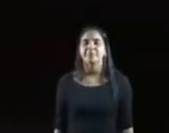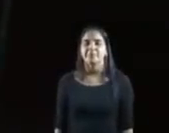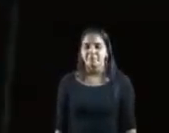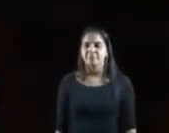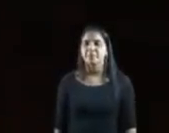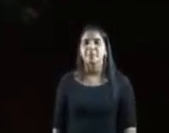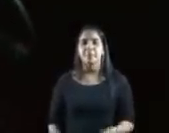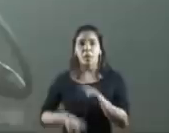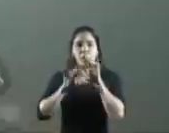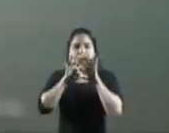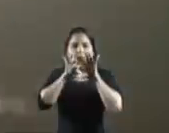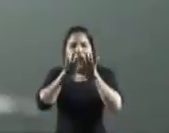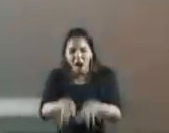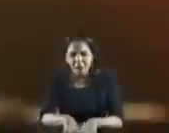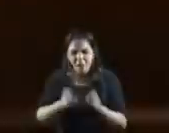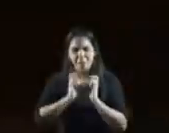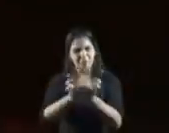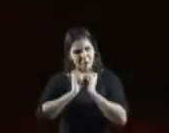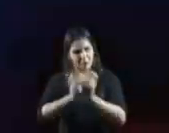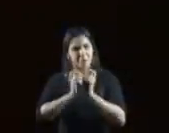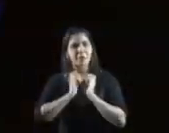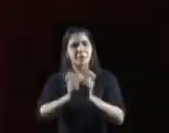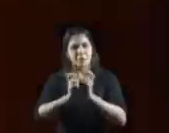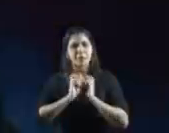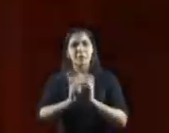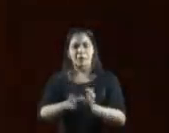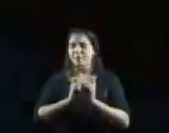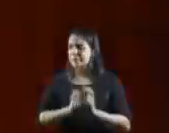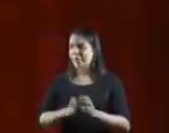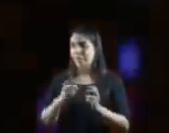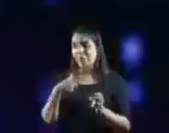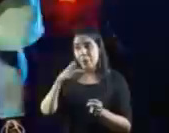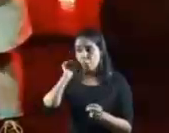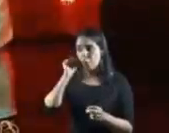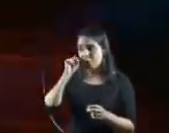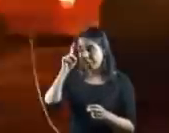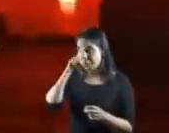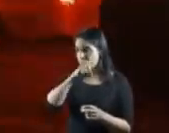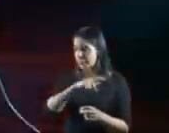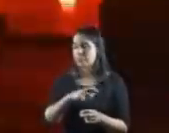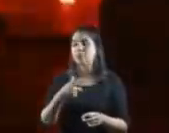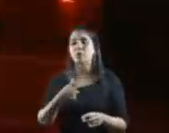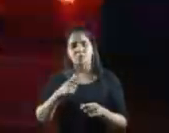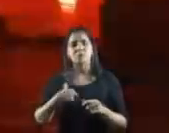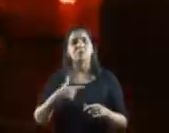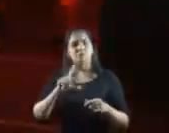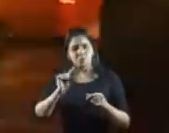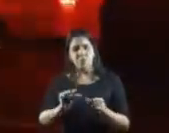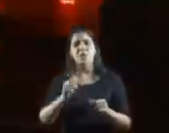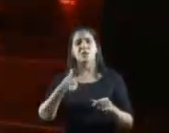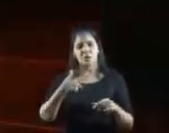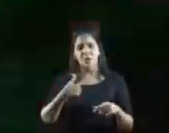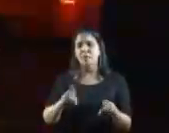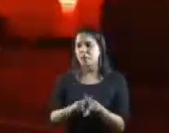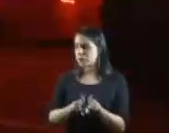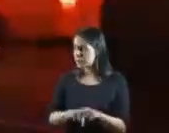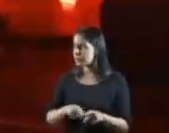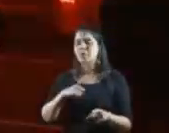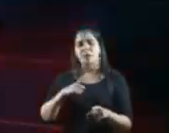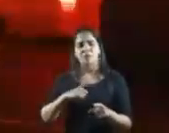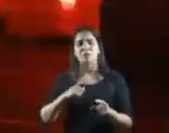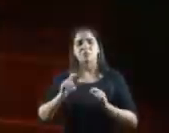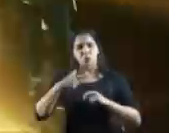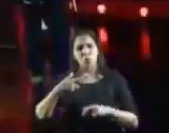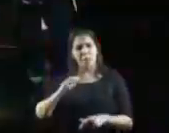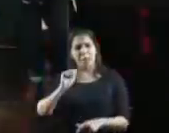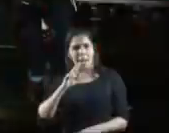trem. Vomitaram no trem. Ela só macarrão, os pedacinhos de carne e os pedaços de